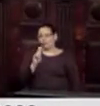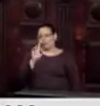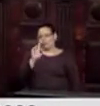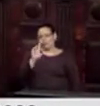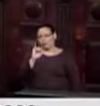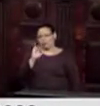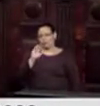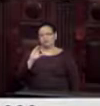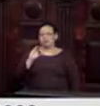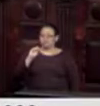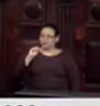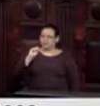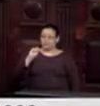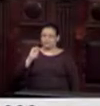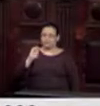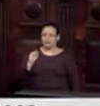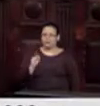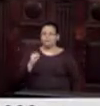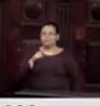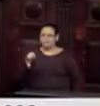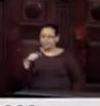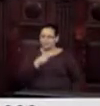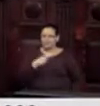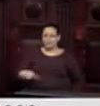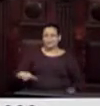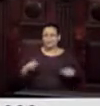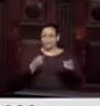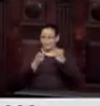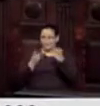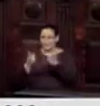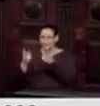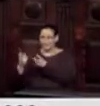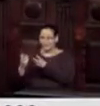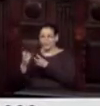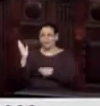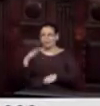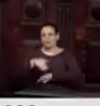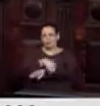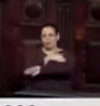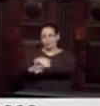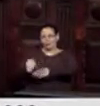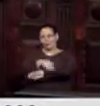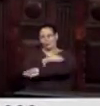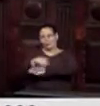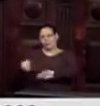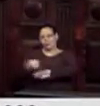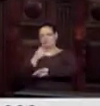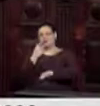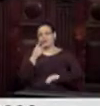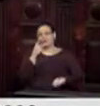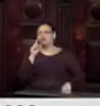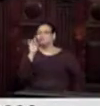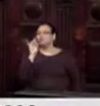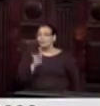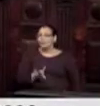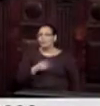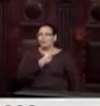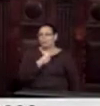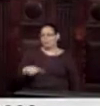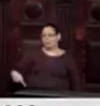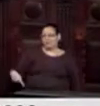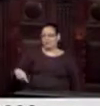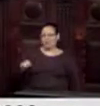da República, ele percebe aquilo que vem das ruas e diz que somente um